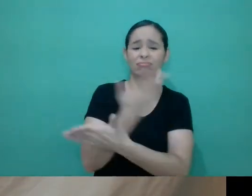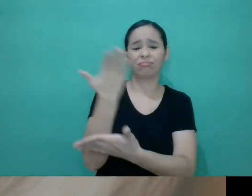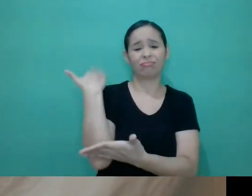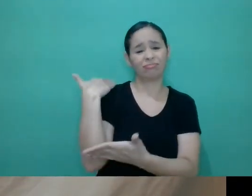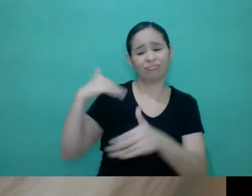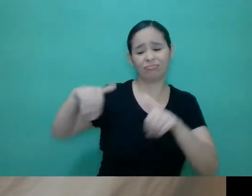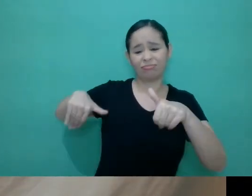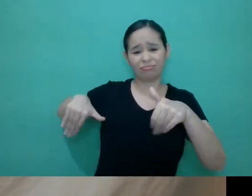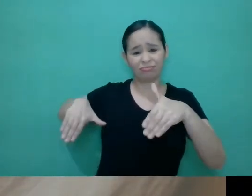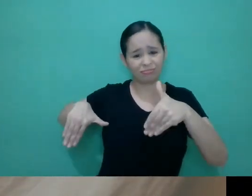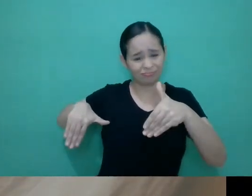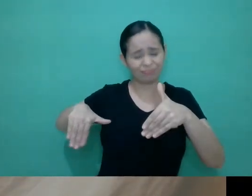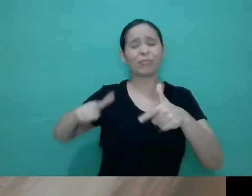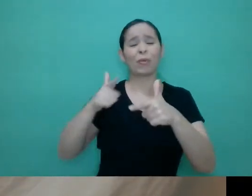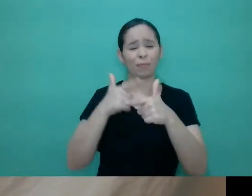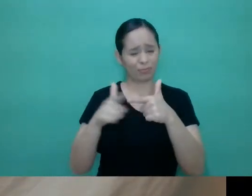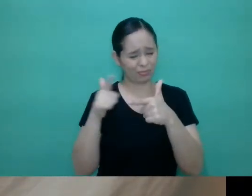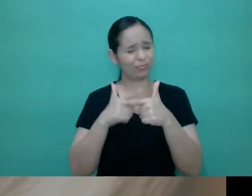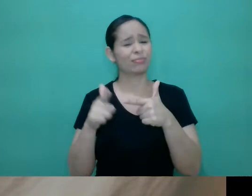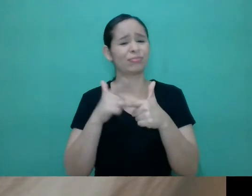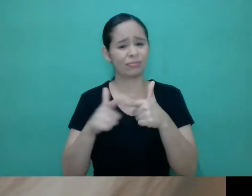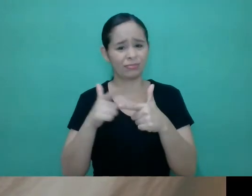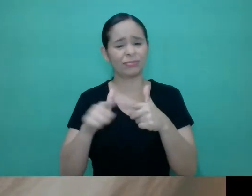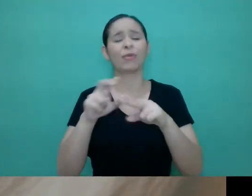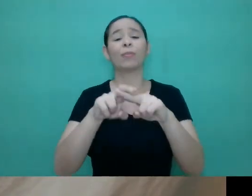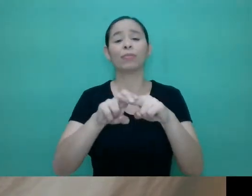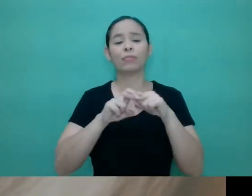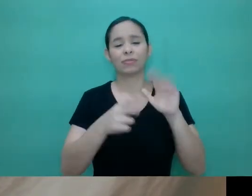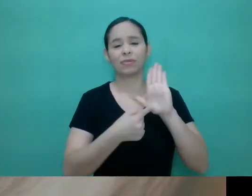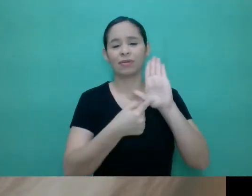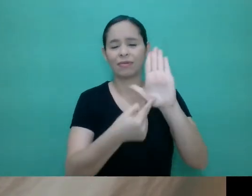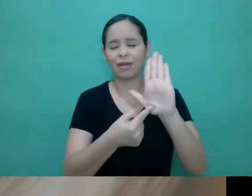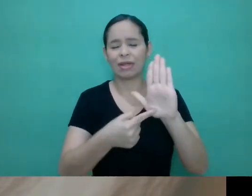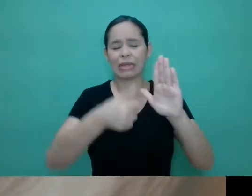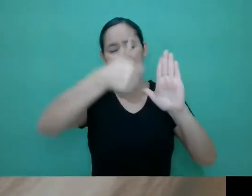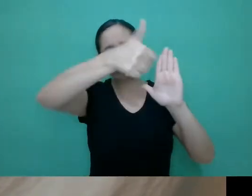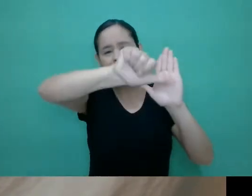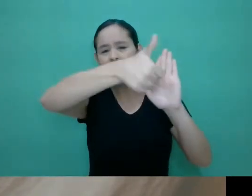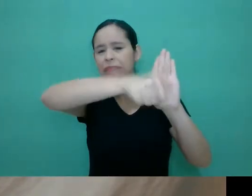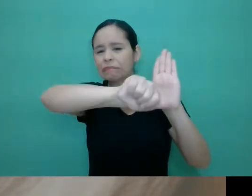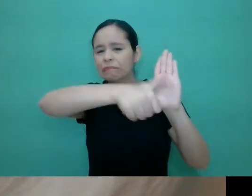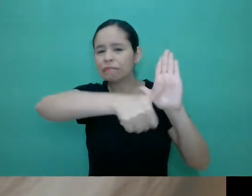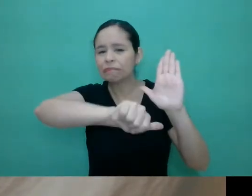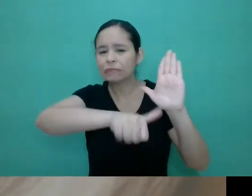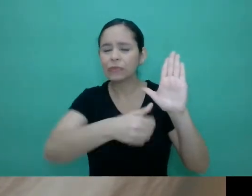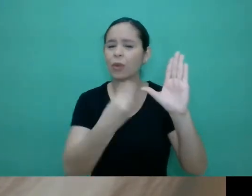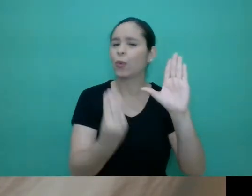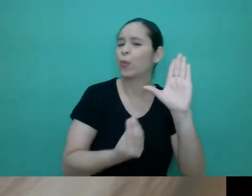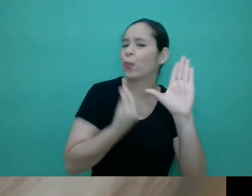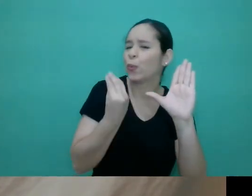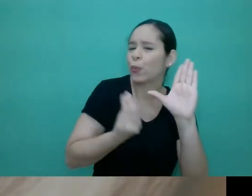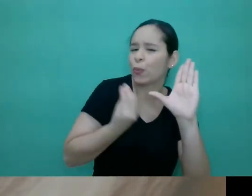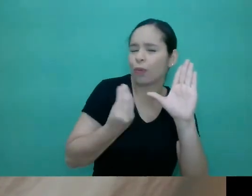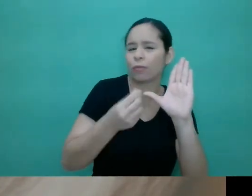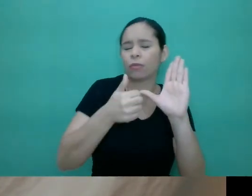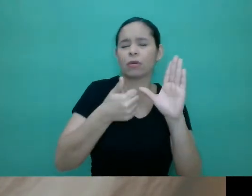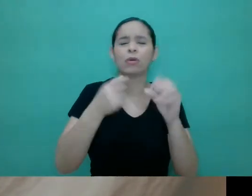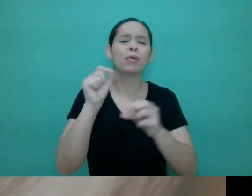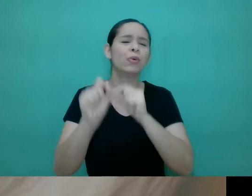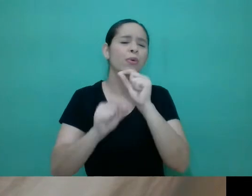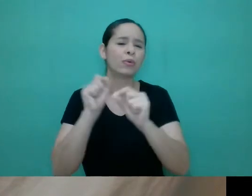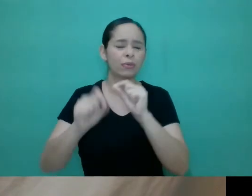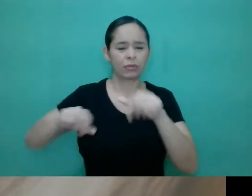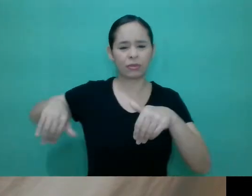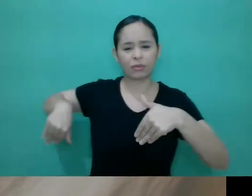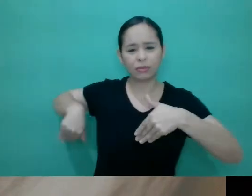com o departamento mesmo. Então ele faz uma análise, né, de como a Guiana Francesa e Lebanha,